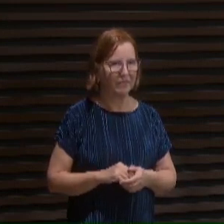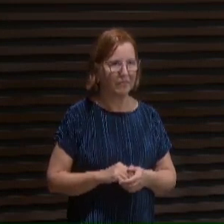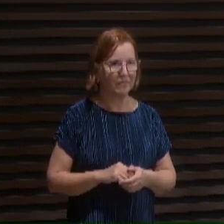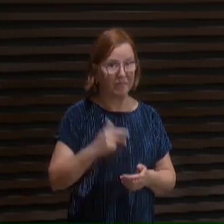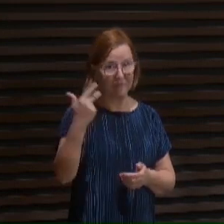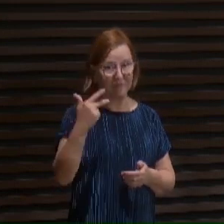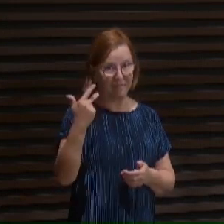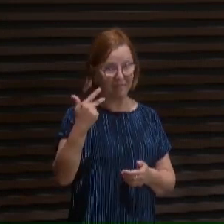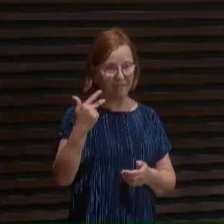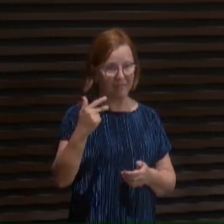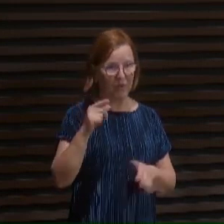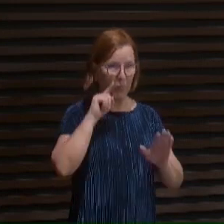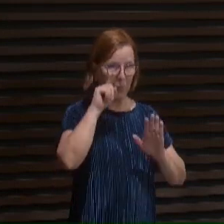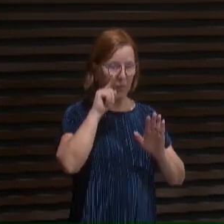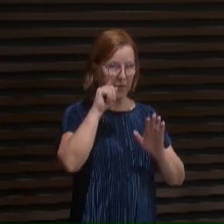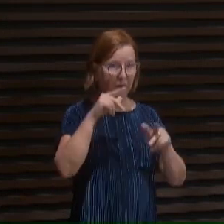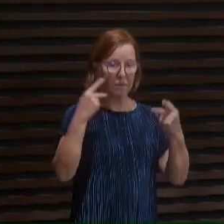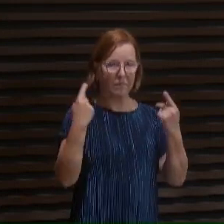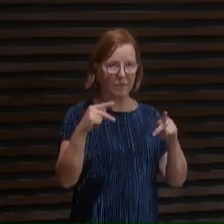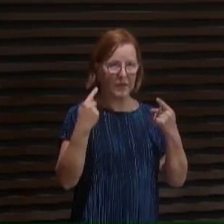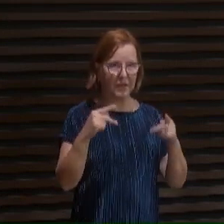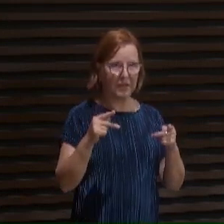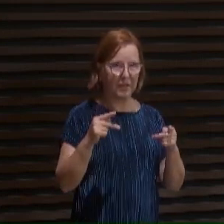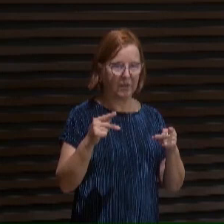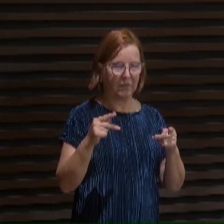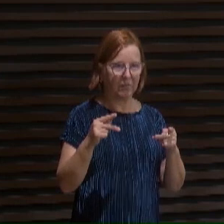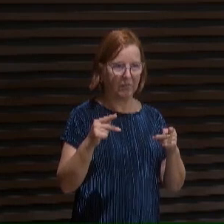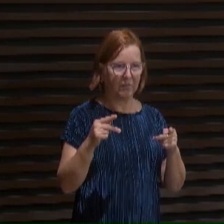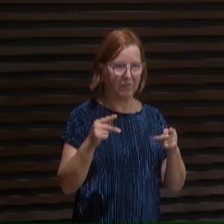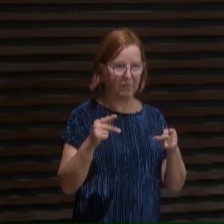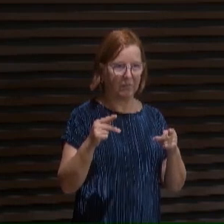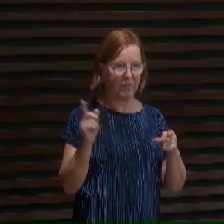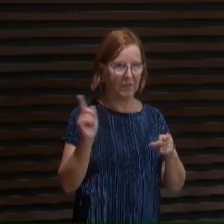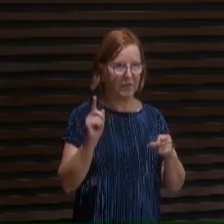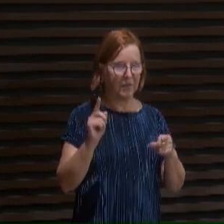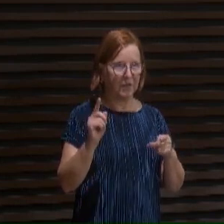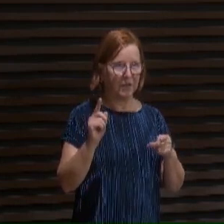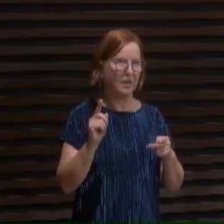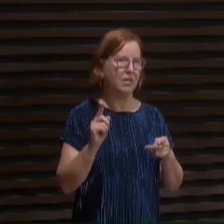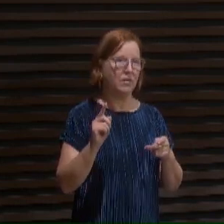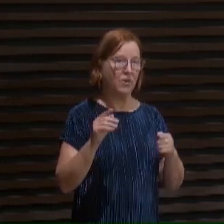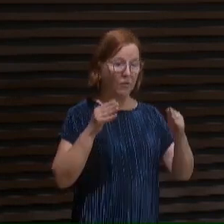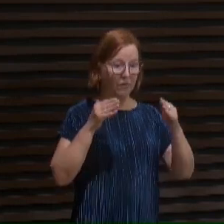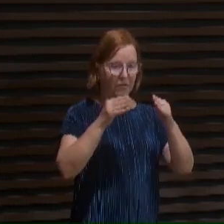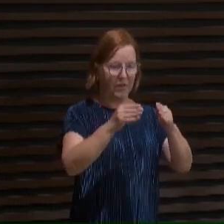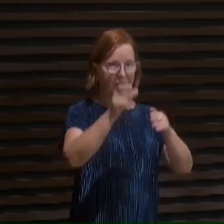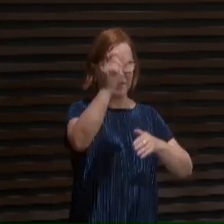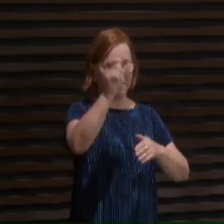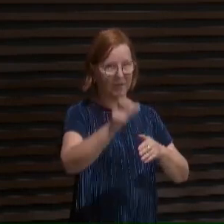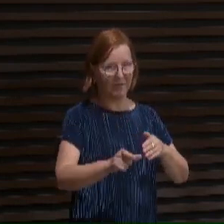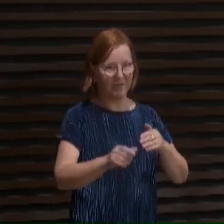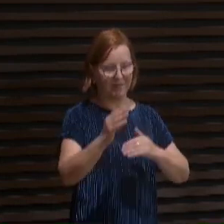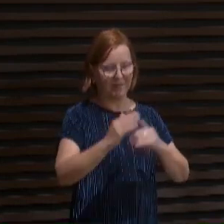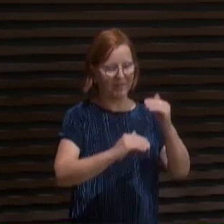Terceira coisa, cuidado com a pregação que não está centralizada na pessoa e obra de